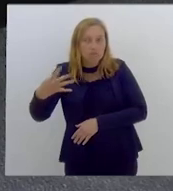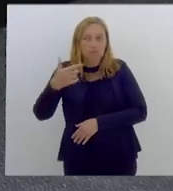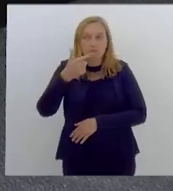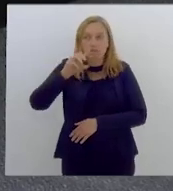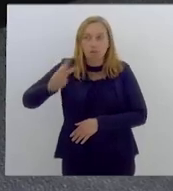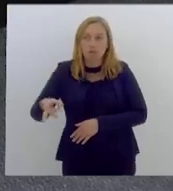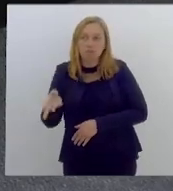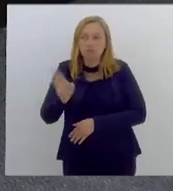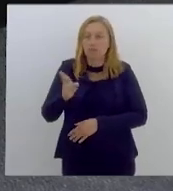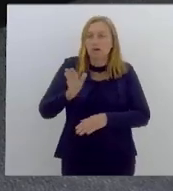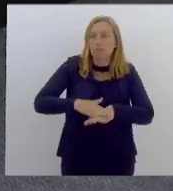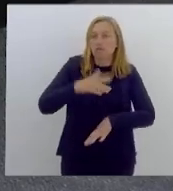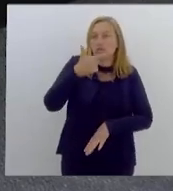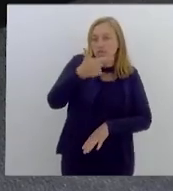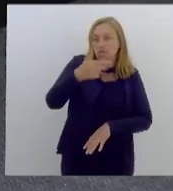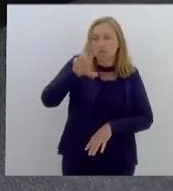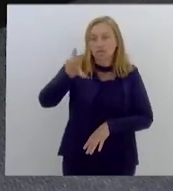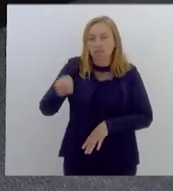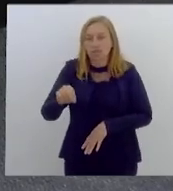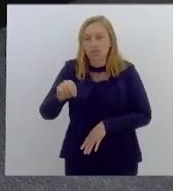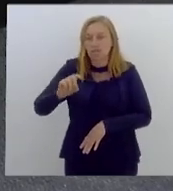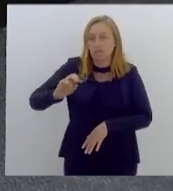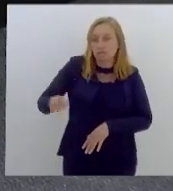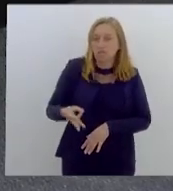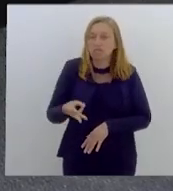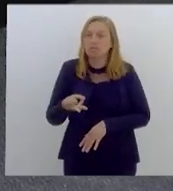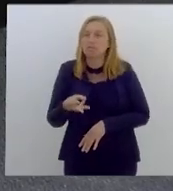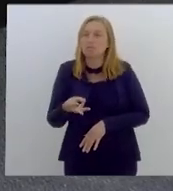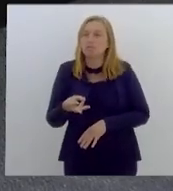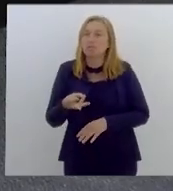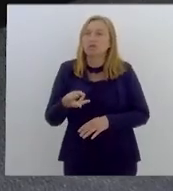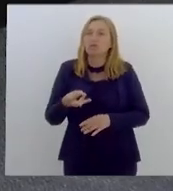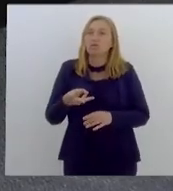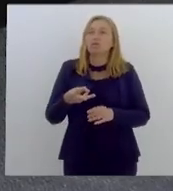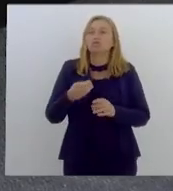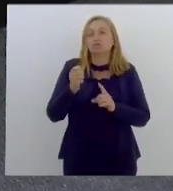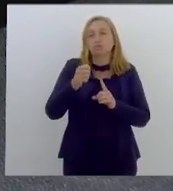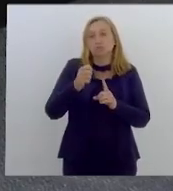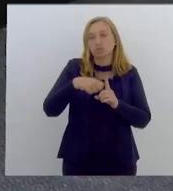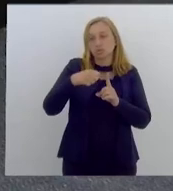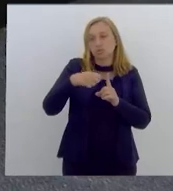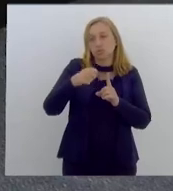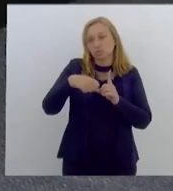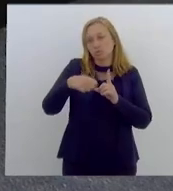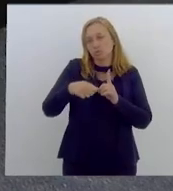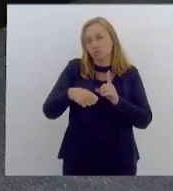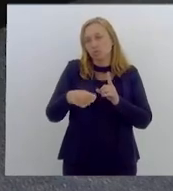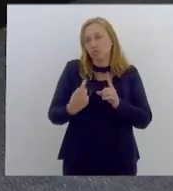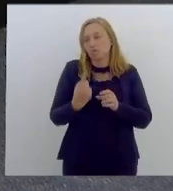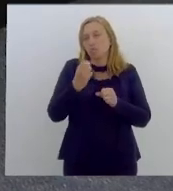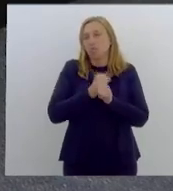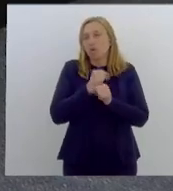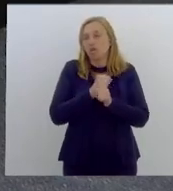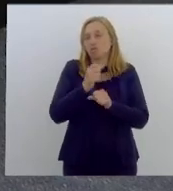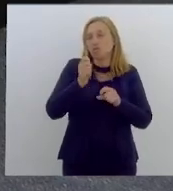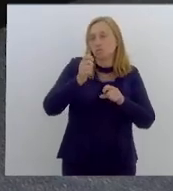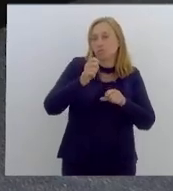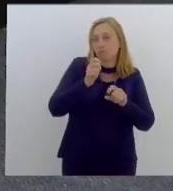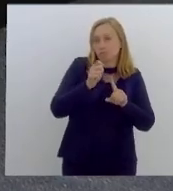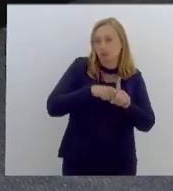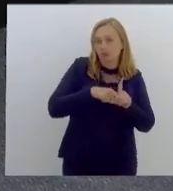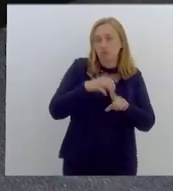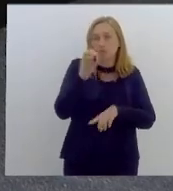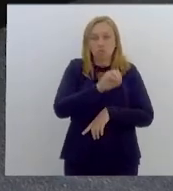250 milhões, os municípios estão perdendo 244 milhões no ano. Estão perdendo só no mês de outubro e de